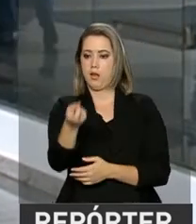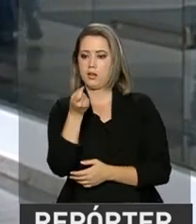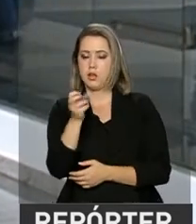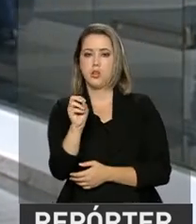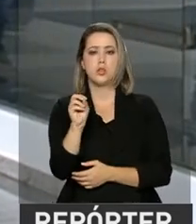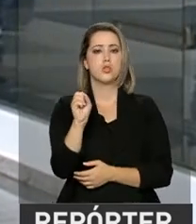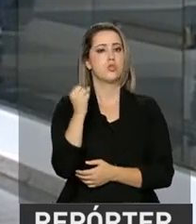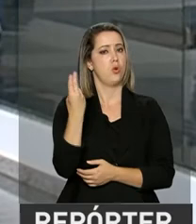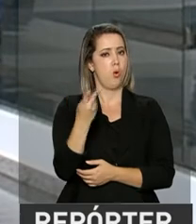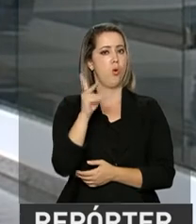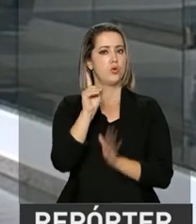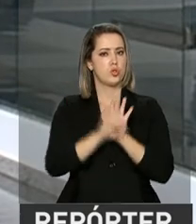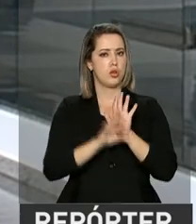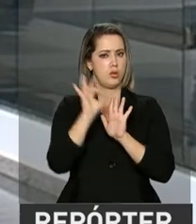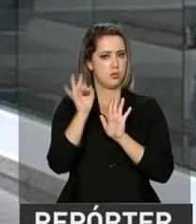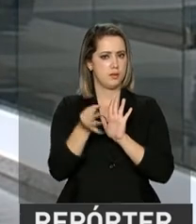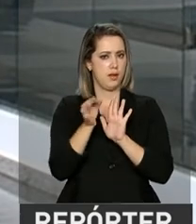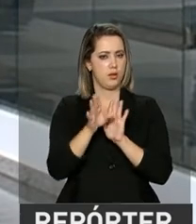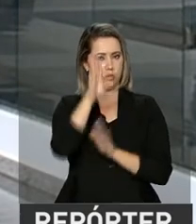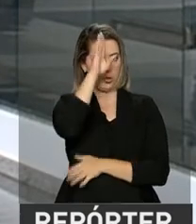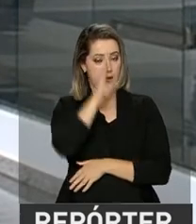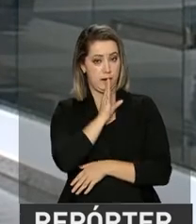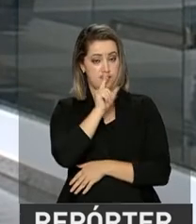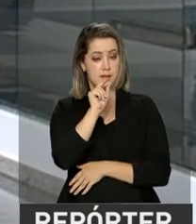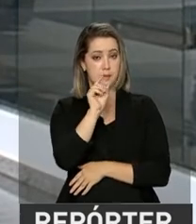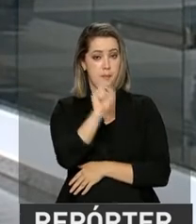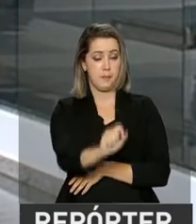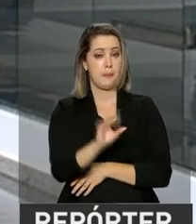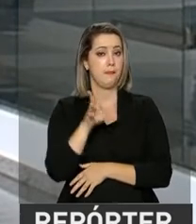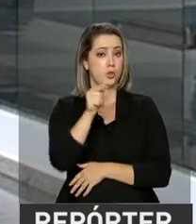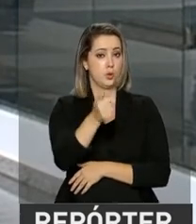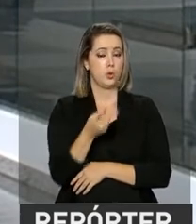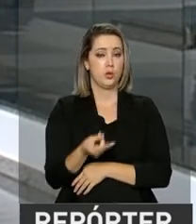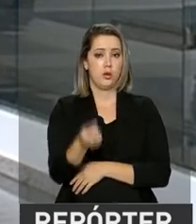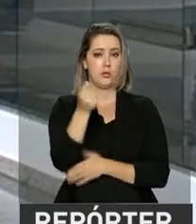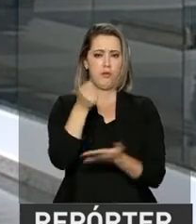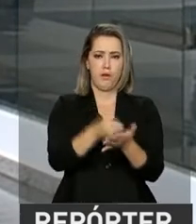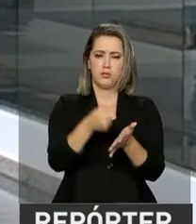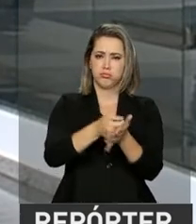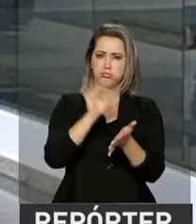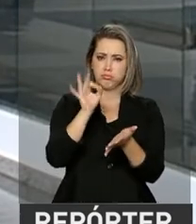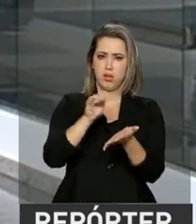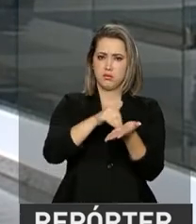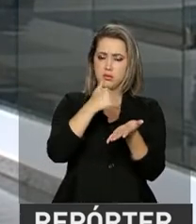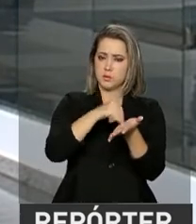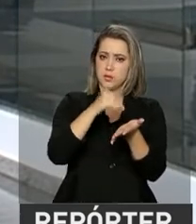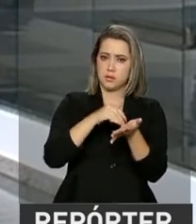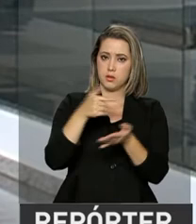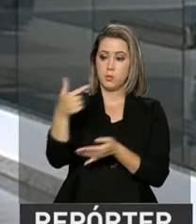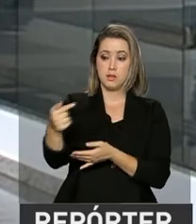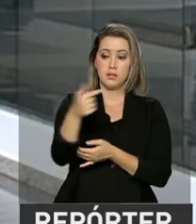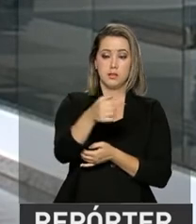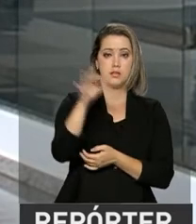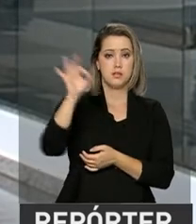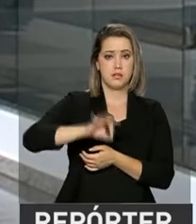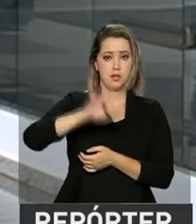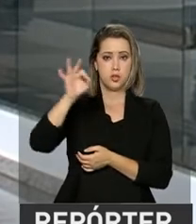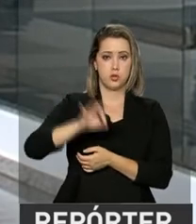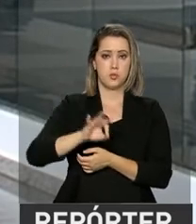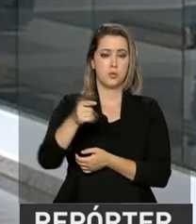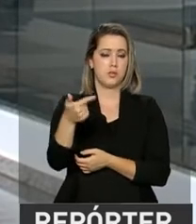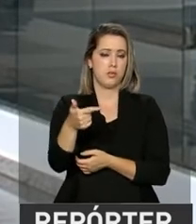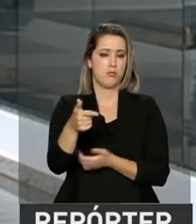direito à gratuidade da do total de inscrições confirmadas 77% são isentas